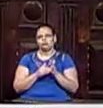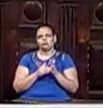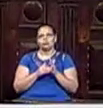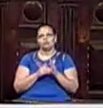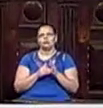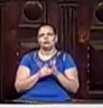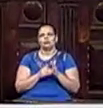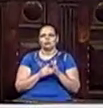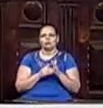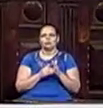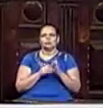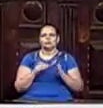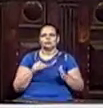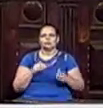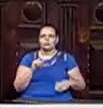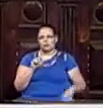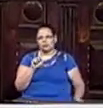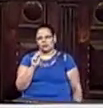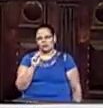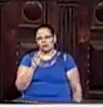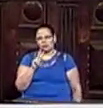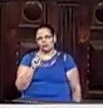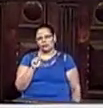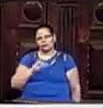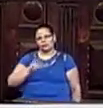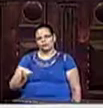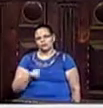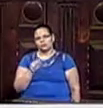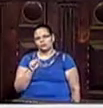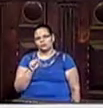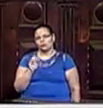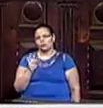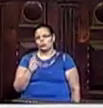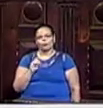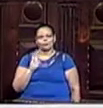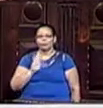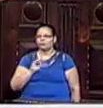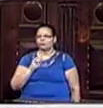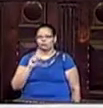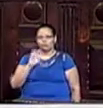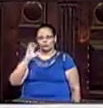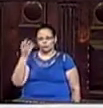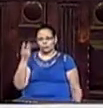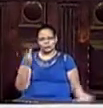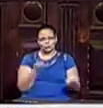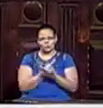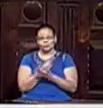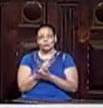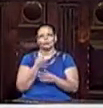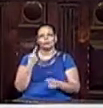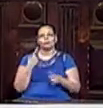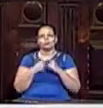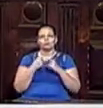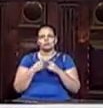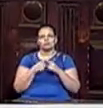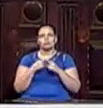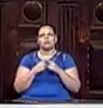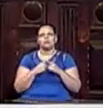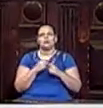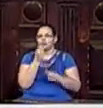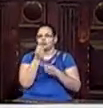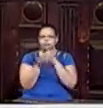na Operação Lava Jato. E só não ocorreu por causa de um elenco de